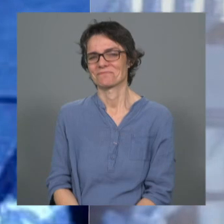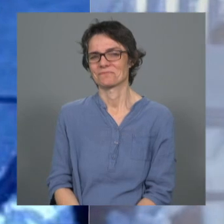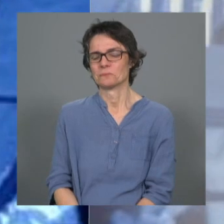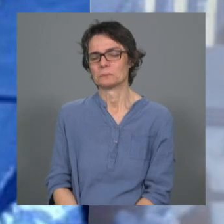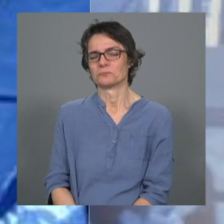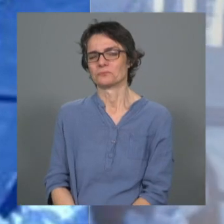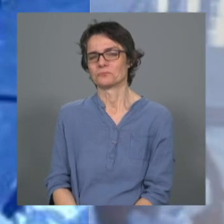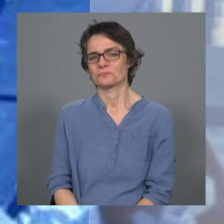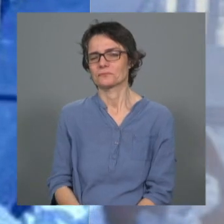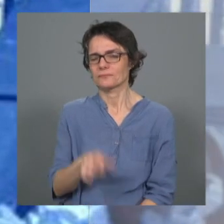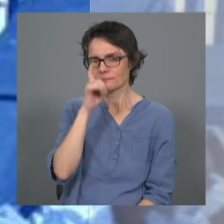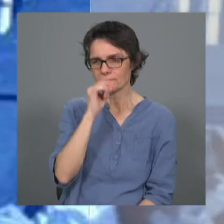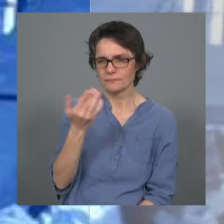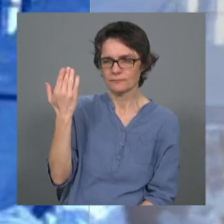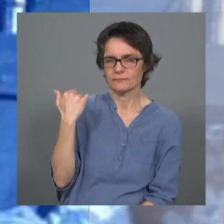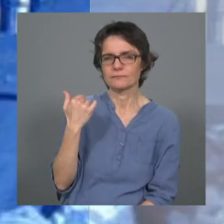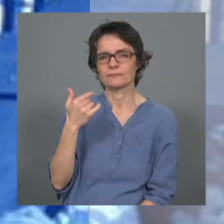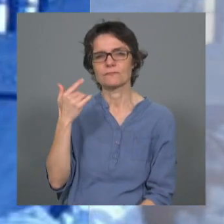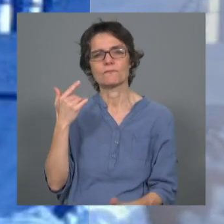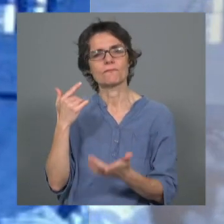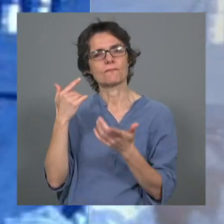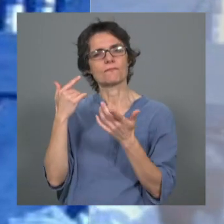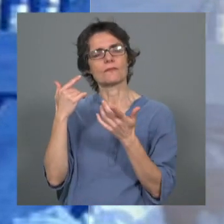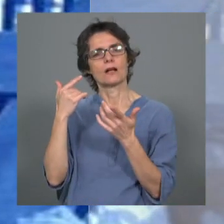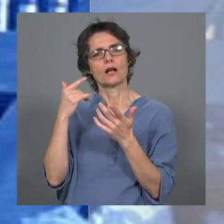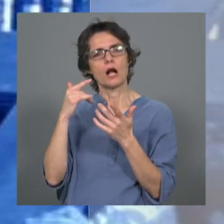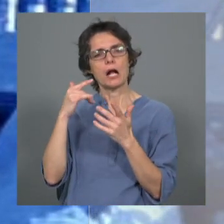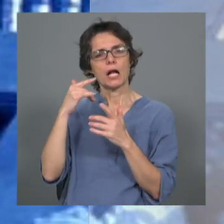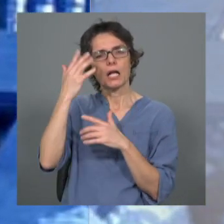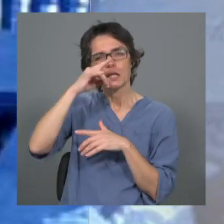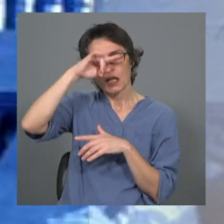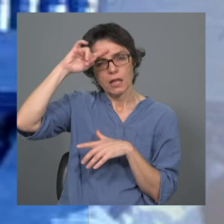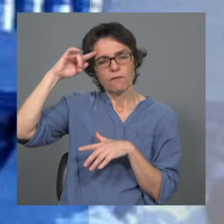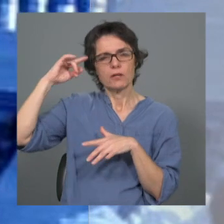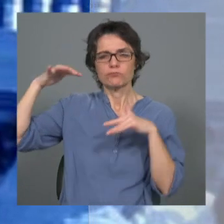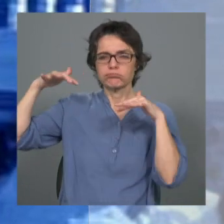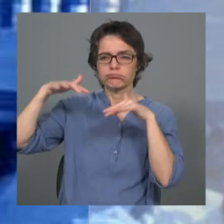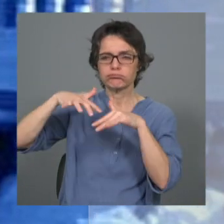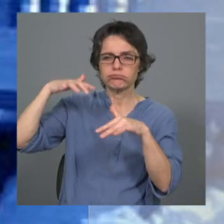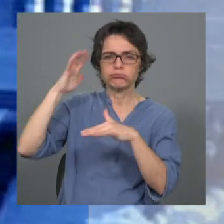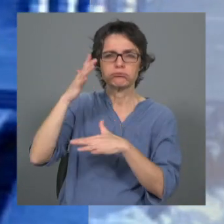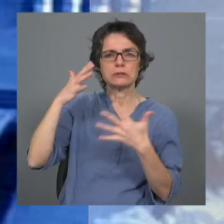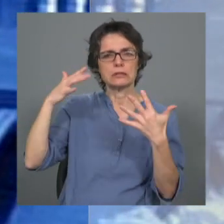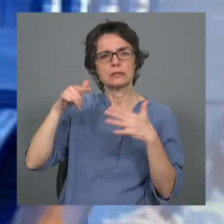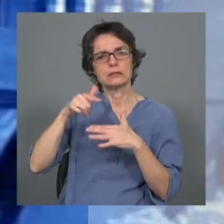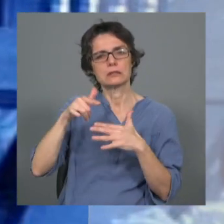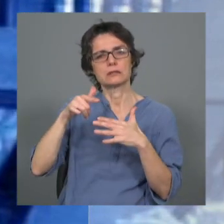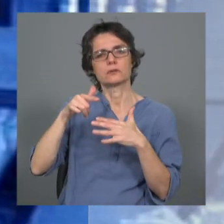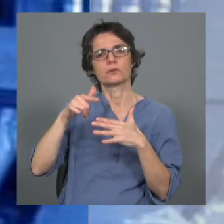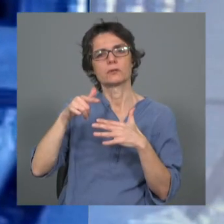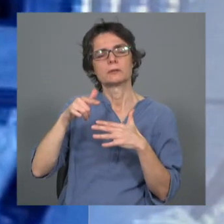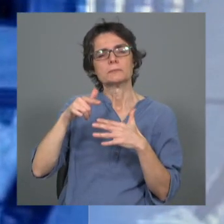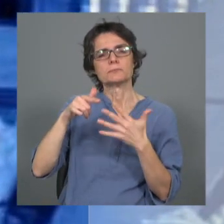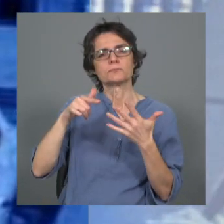Recordo aqueles dias intensos no Turcifal, não é? da Assembleia Sinodal, que já trazia todo um